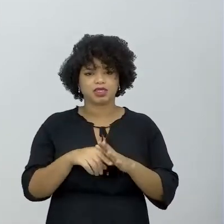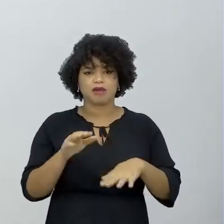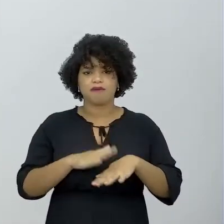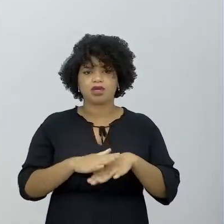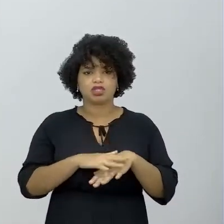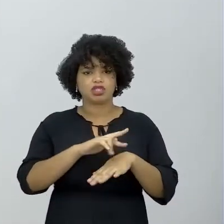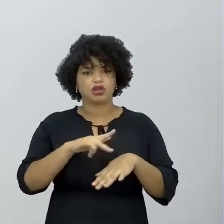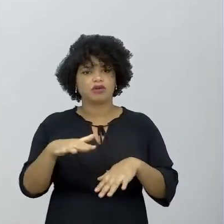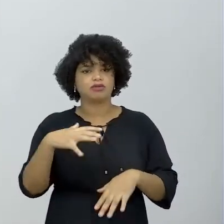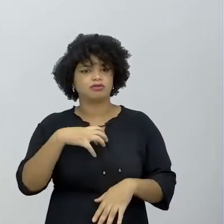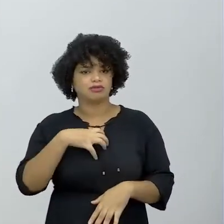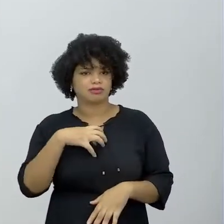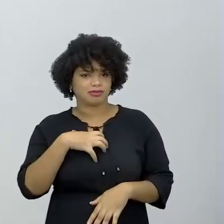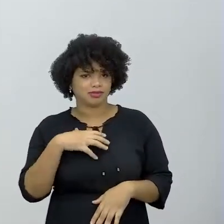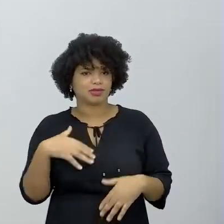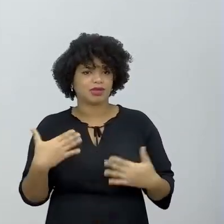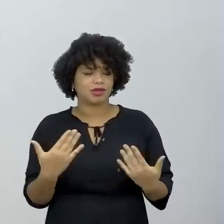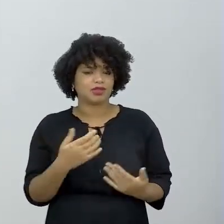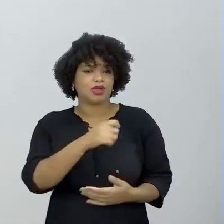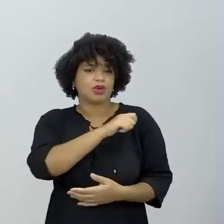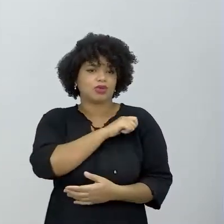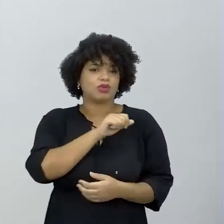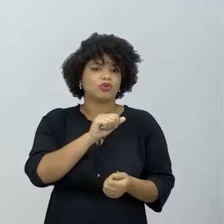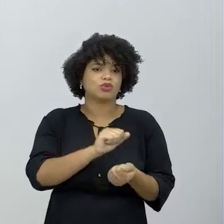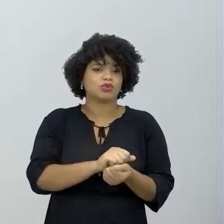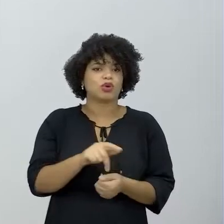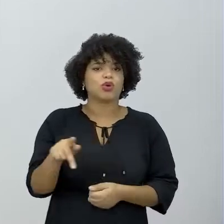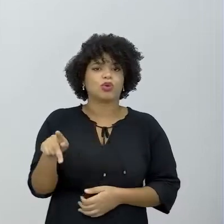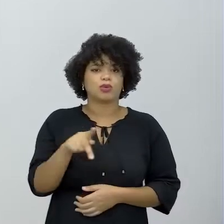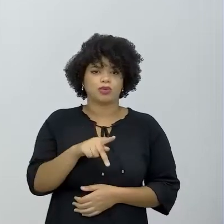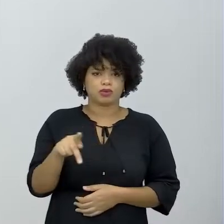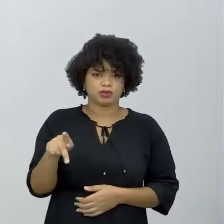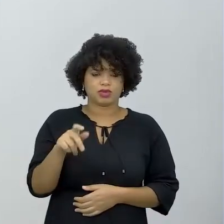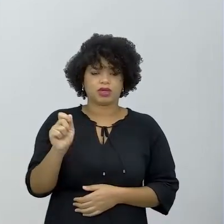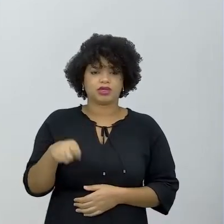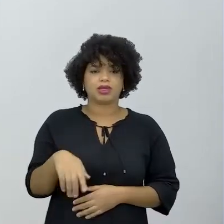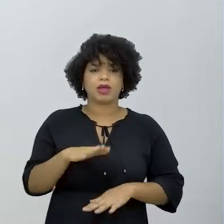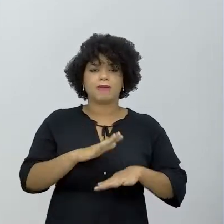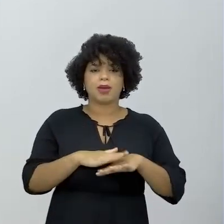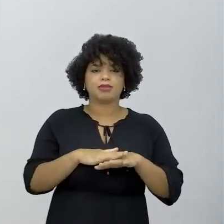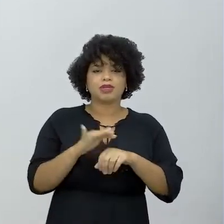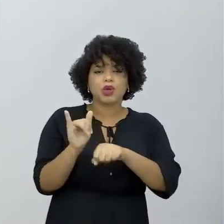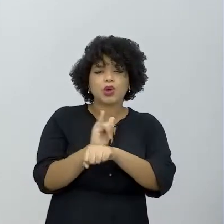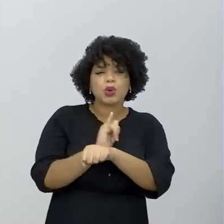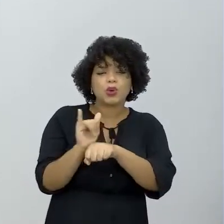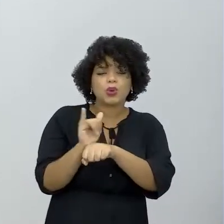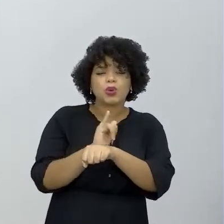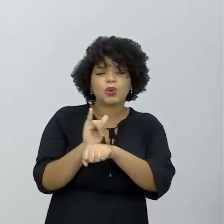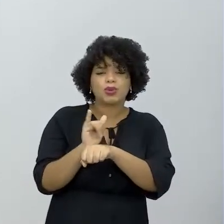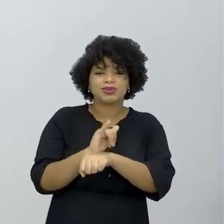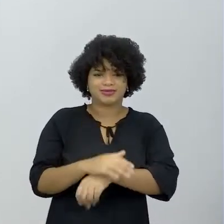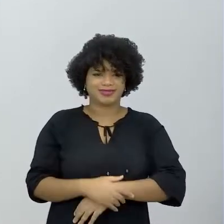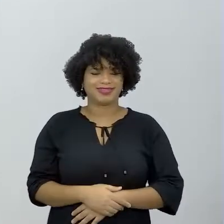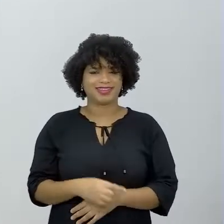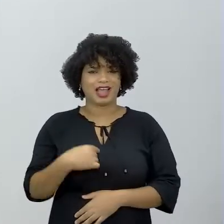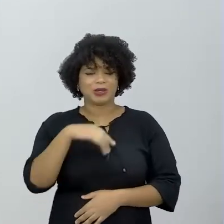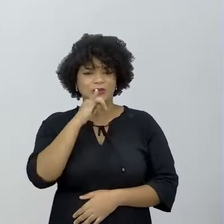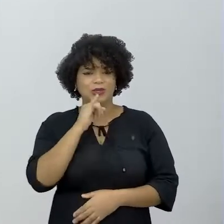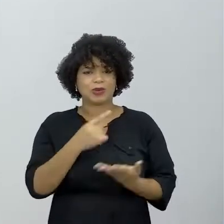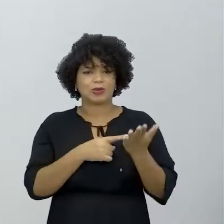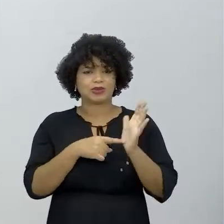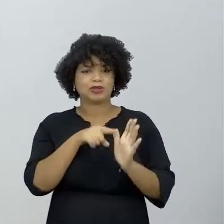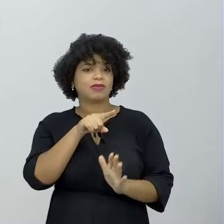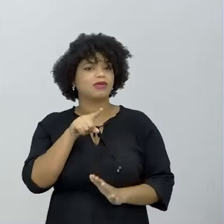várias formas. Aí o estudante, junto com o seu professor, pode propor aí estratégias. Então eu vou dar alguns exemplos aqui.